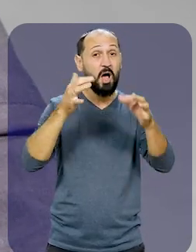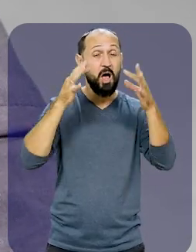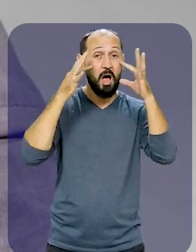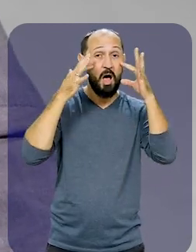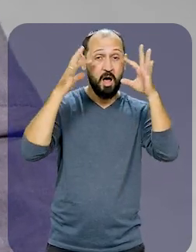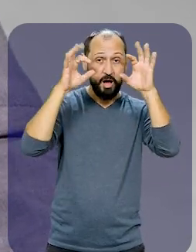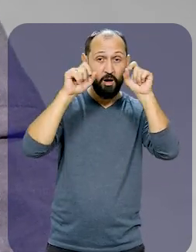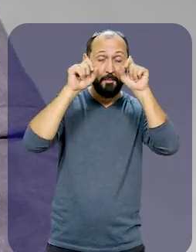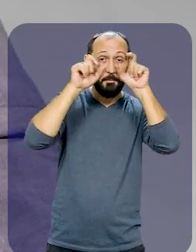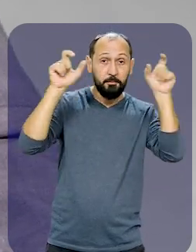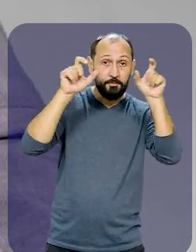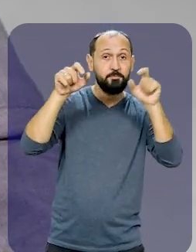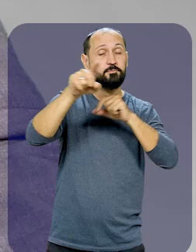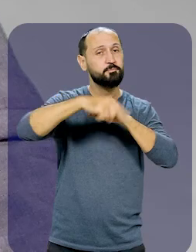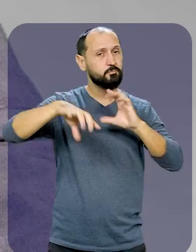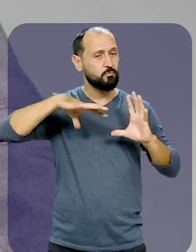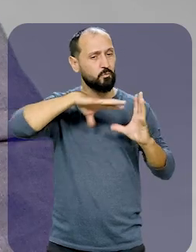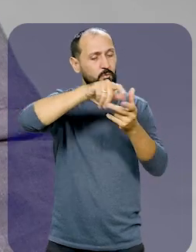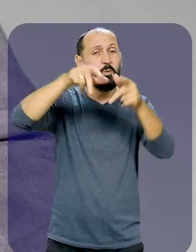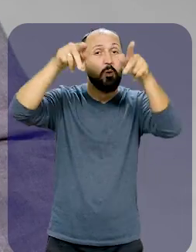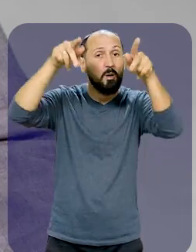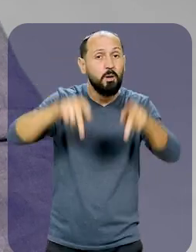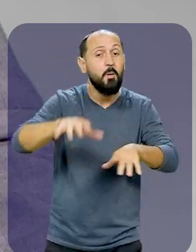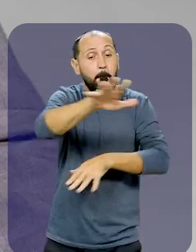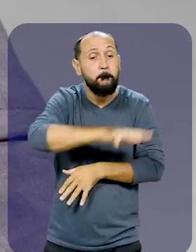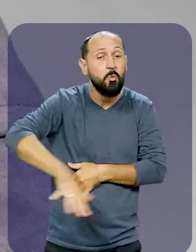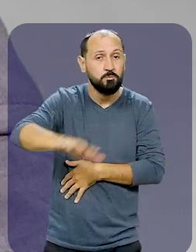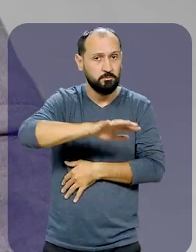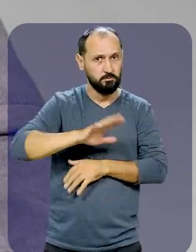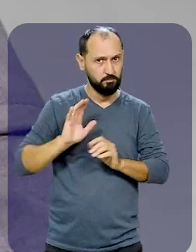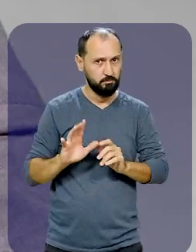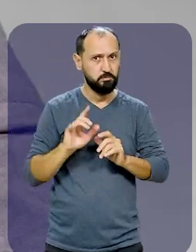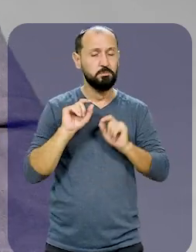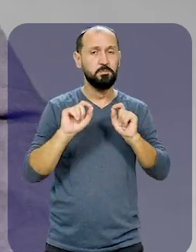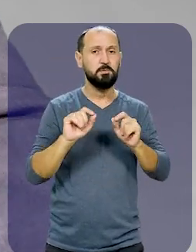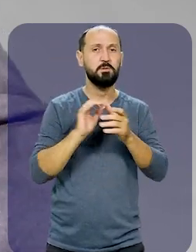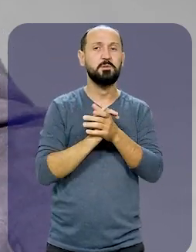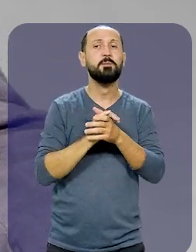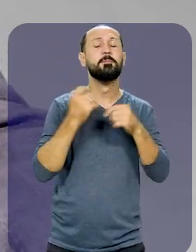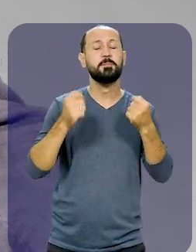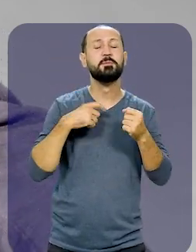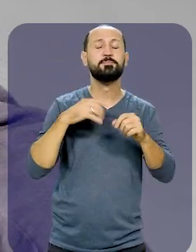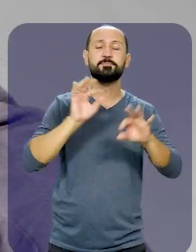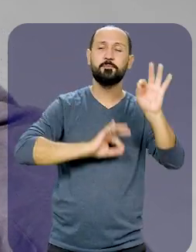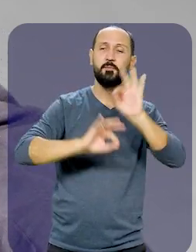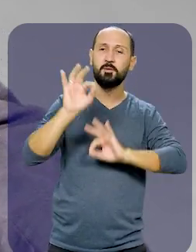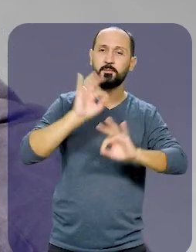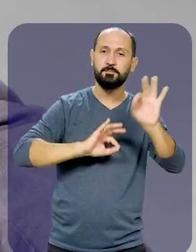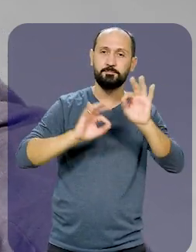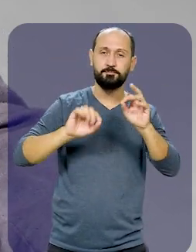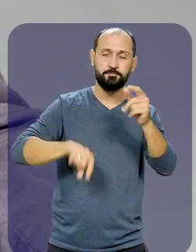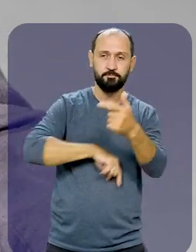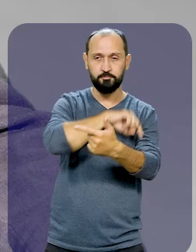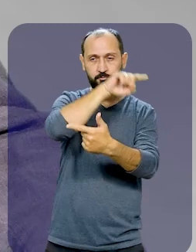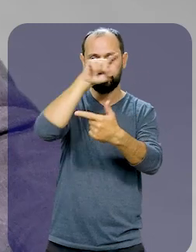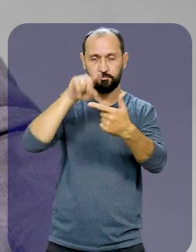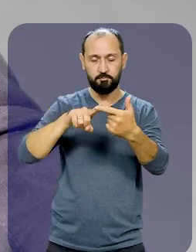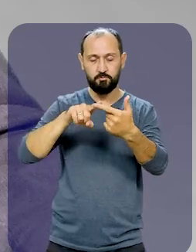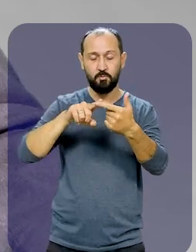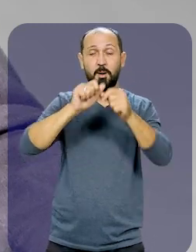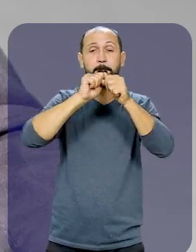a população do mundo todo, estou falando da Organização Mundial de Saúde, dizendo que temos que estar preparados para a segunda